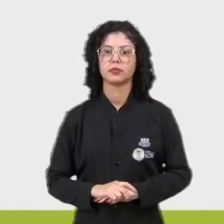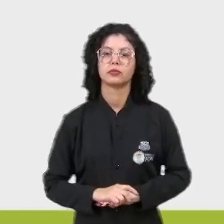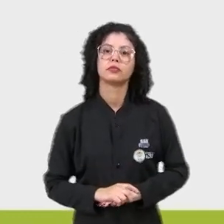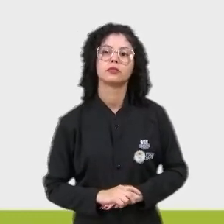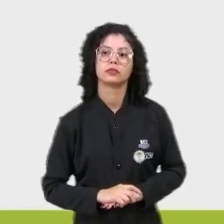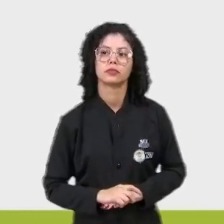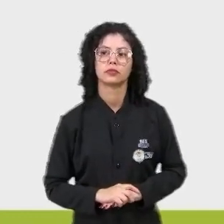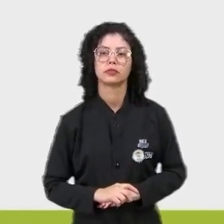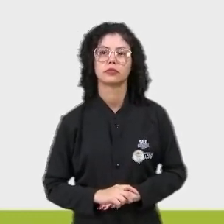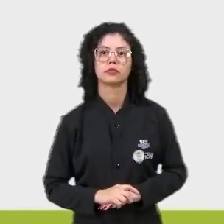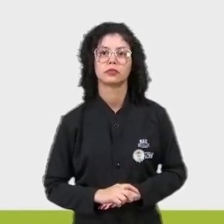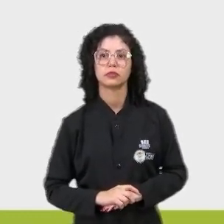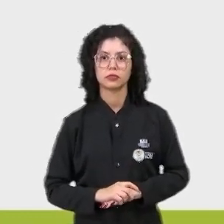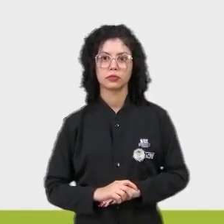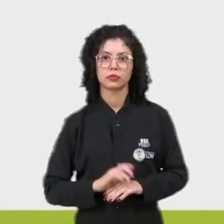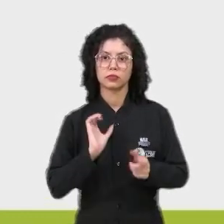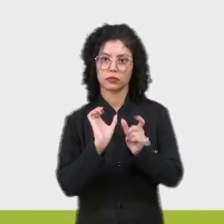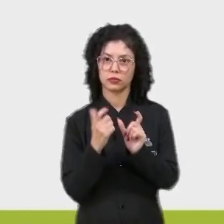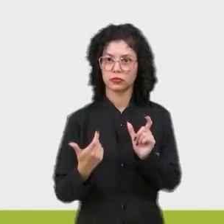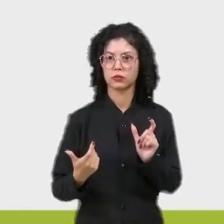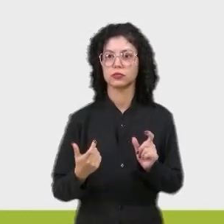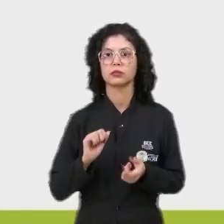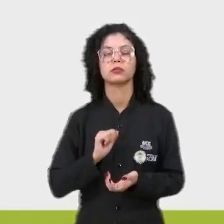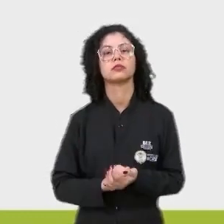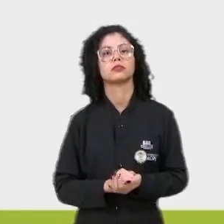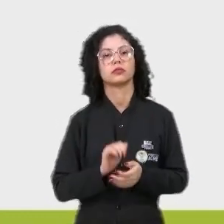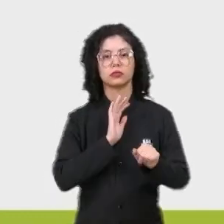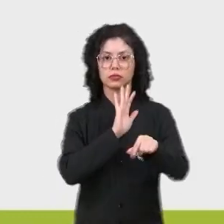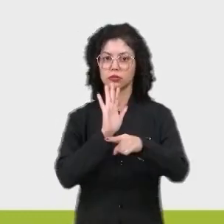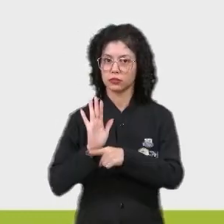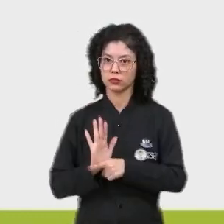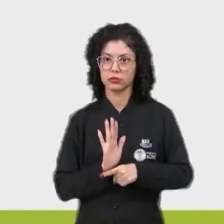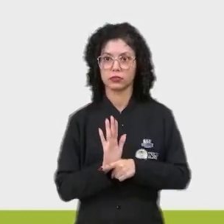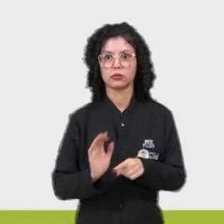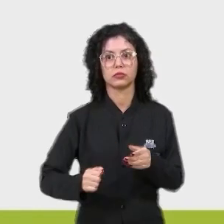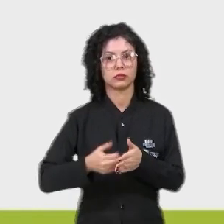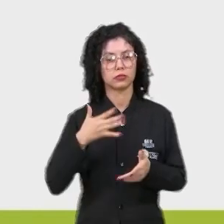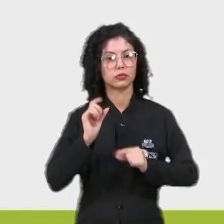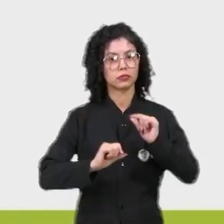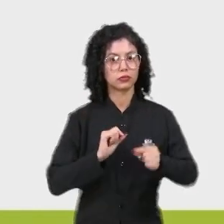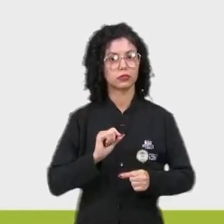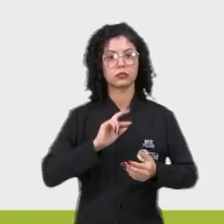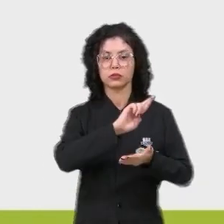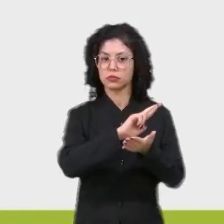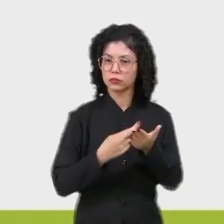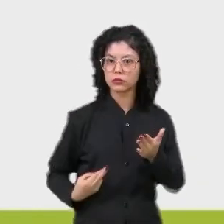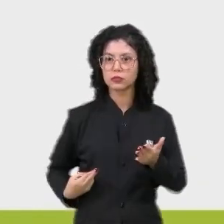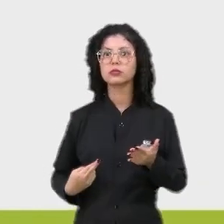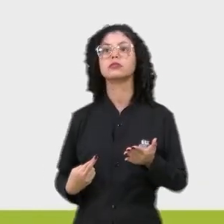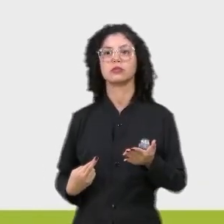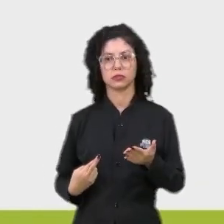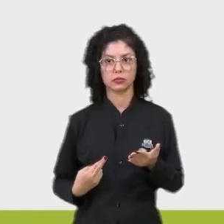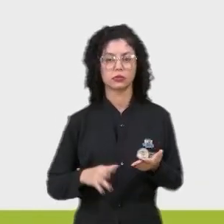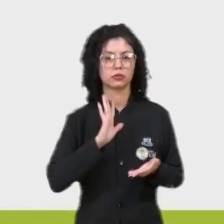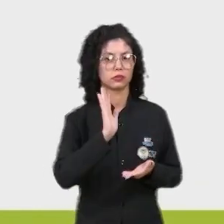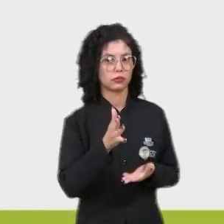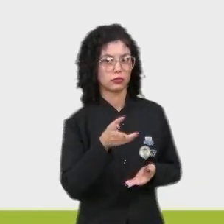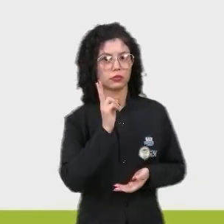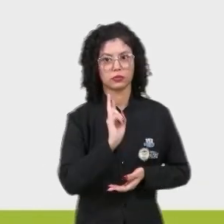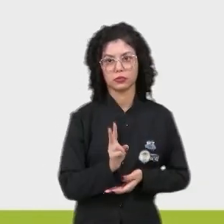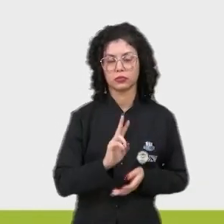Então, sinônimo, gente, lhe ajuda muito lá na hora da sua redação, já que nós